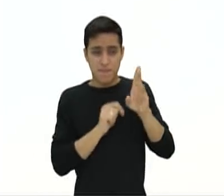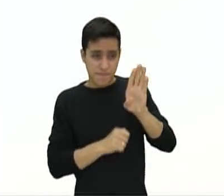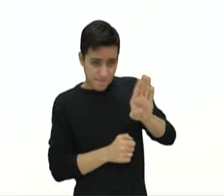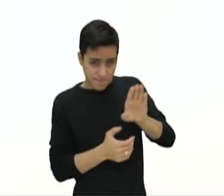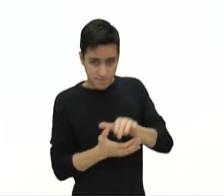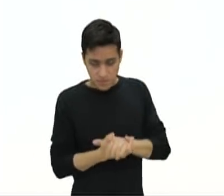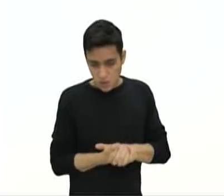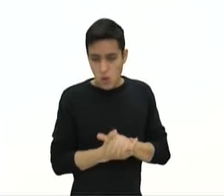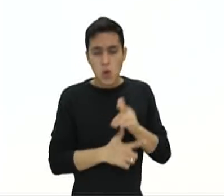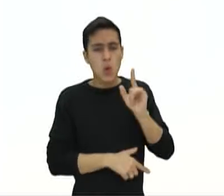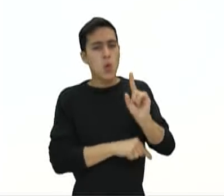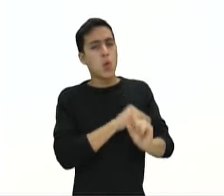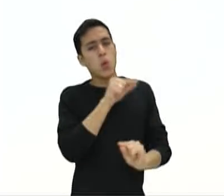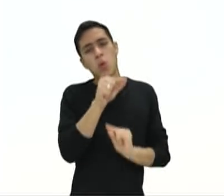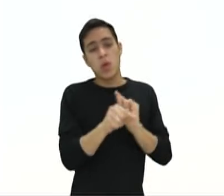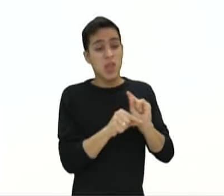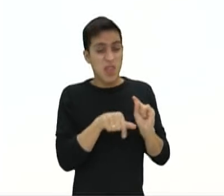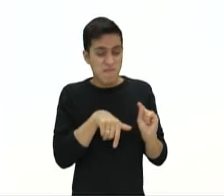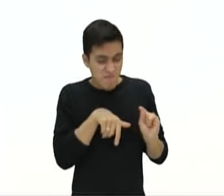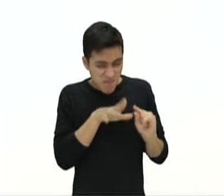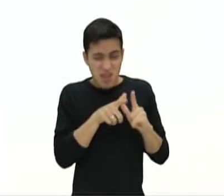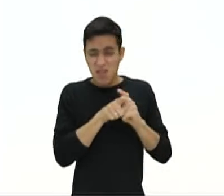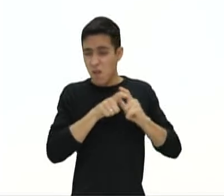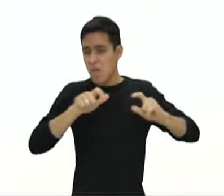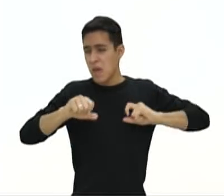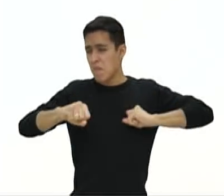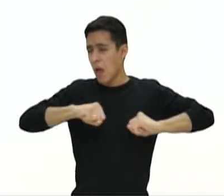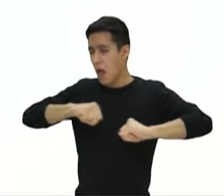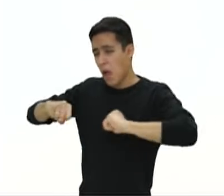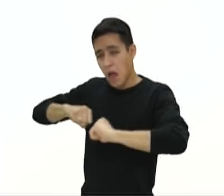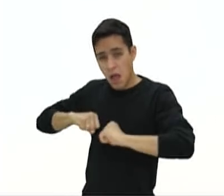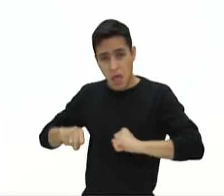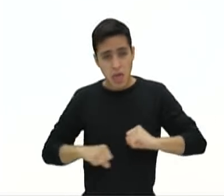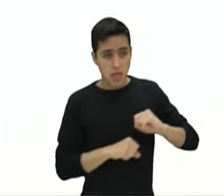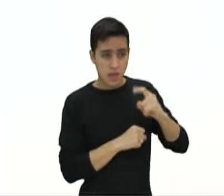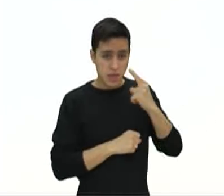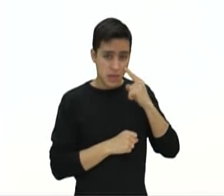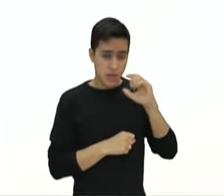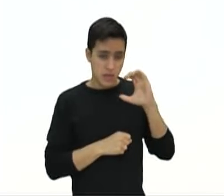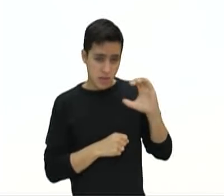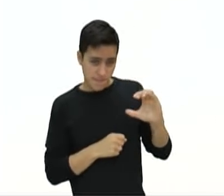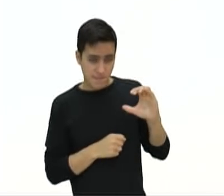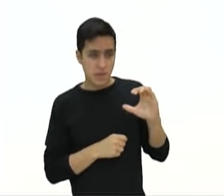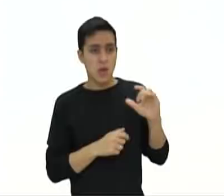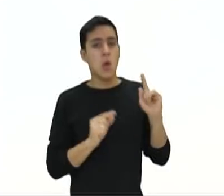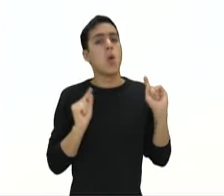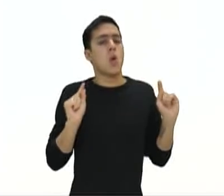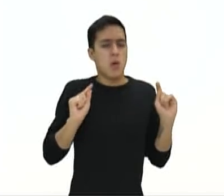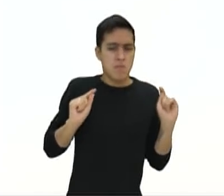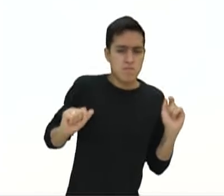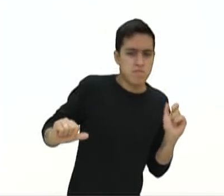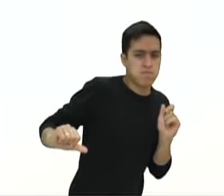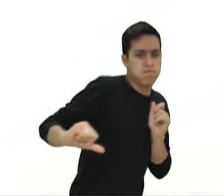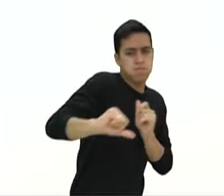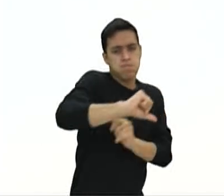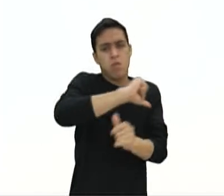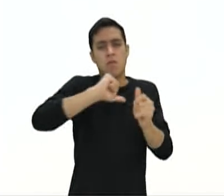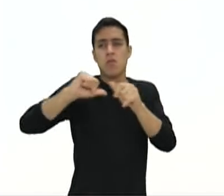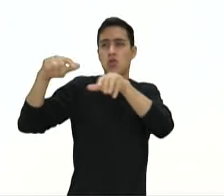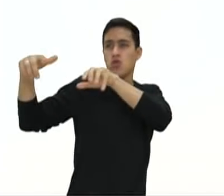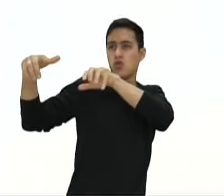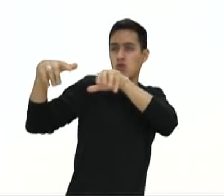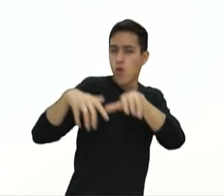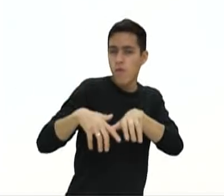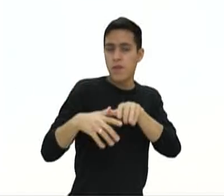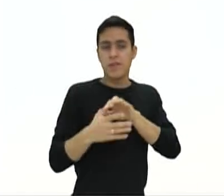B, aumento da ocorrência de terremotos. Letra C, mudança nos regimes de